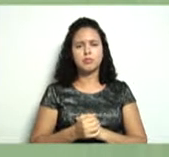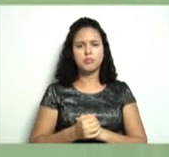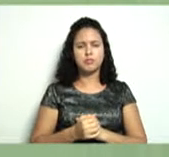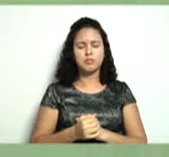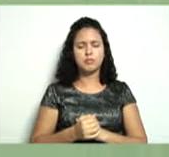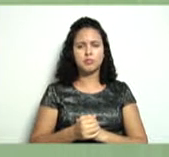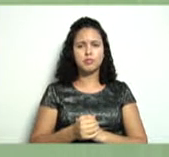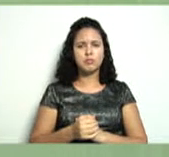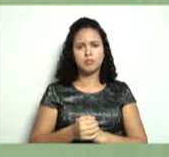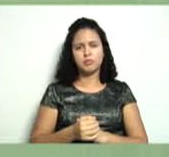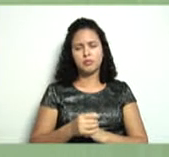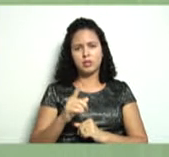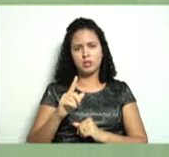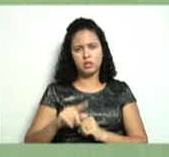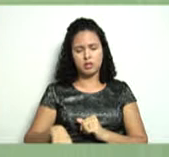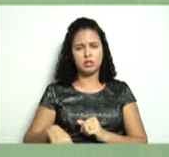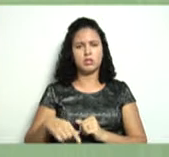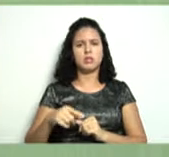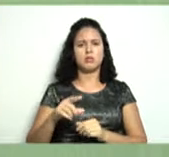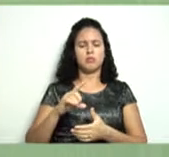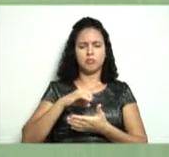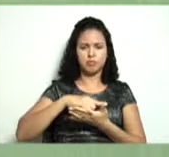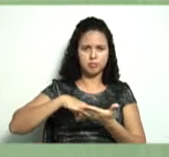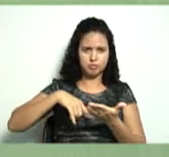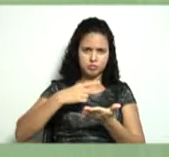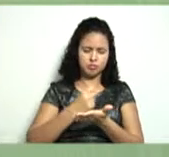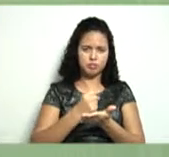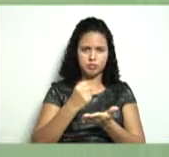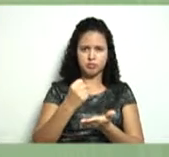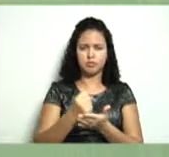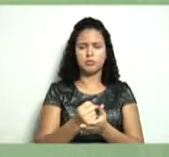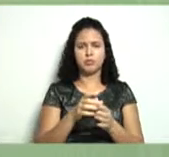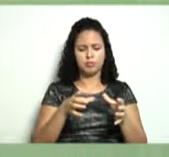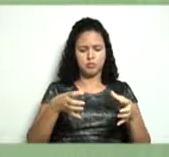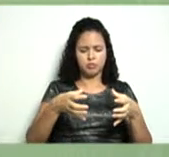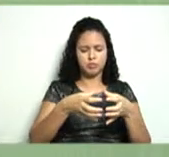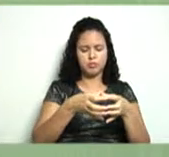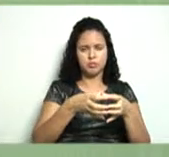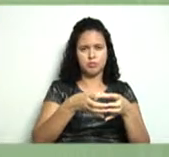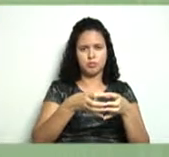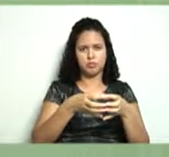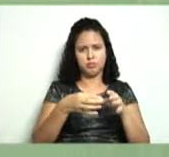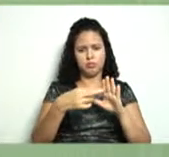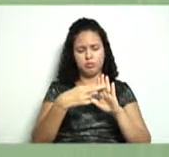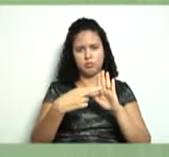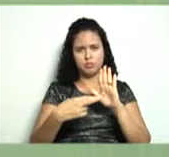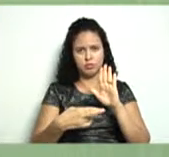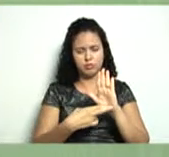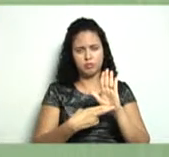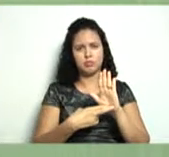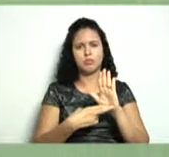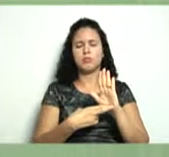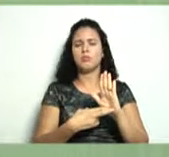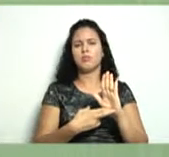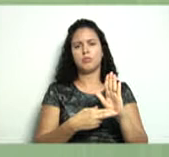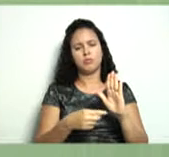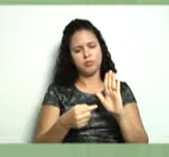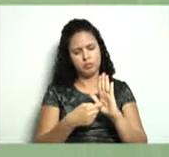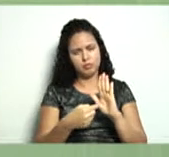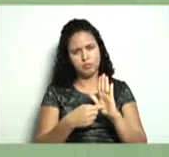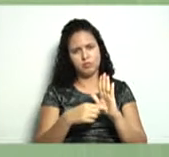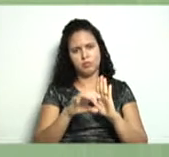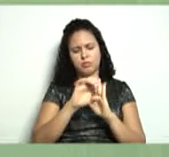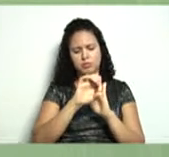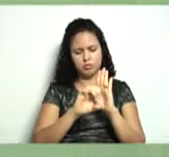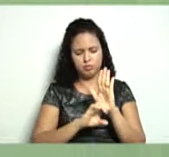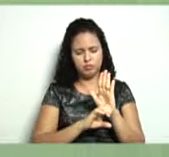Aqui eu disse que é um instrumento de contrato com um conjunto de regras. Olha lá, vai ter um regramento nesse